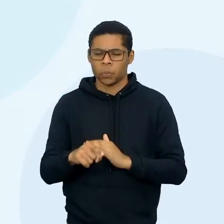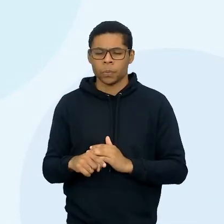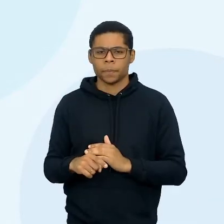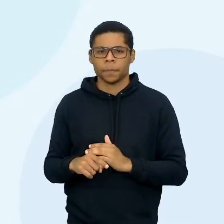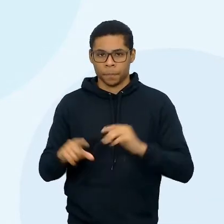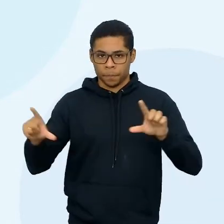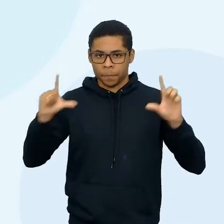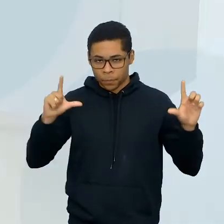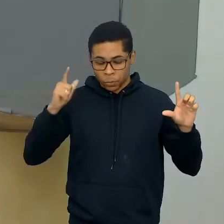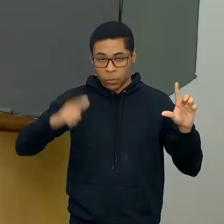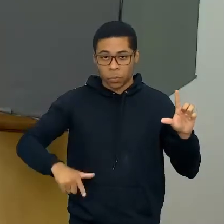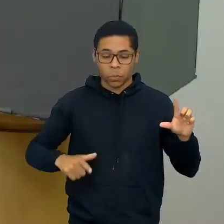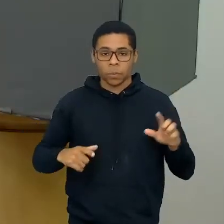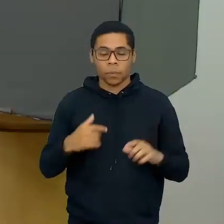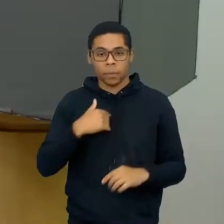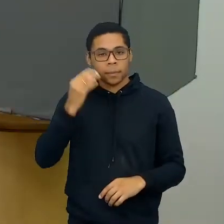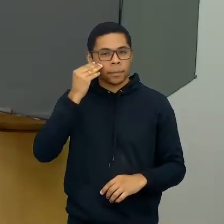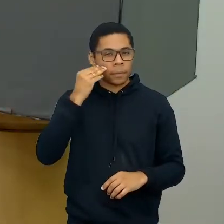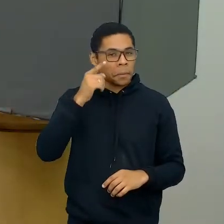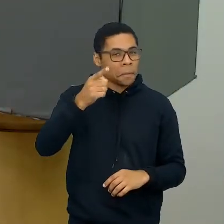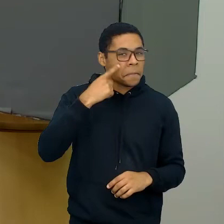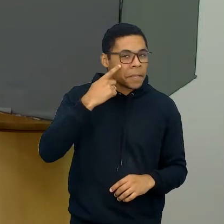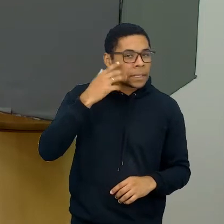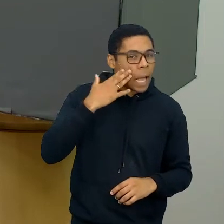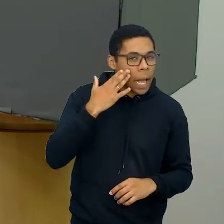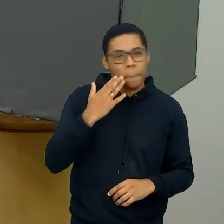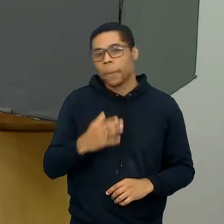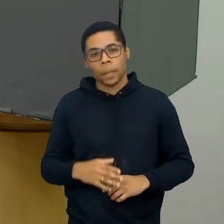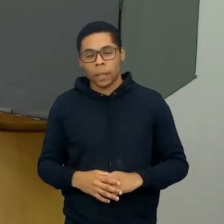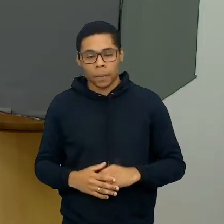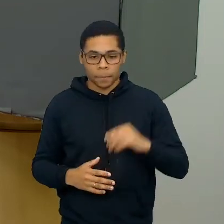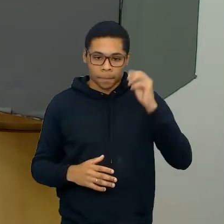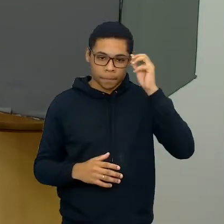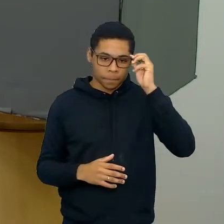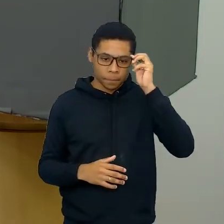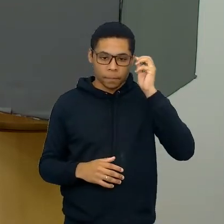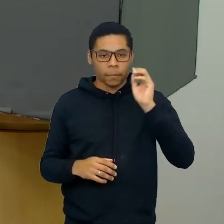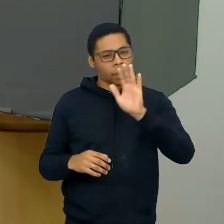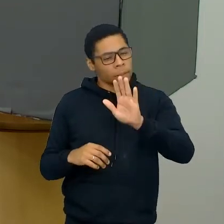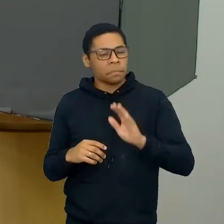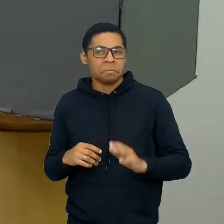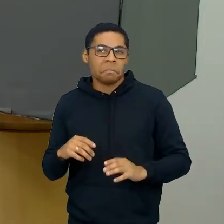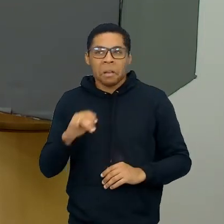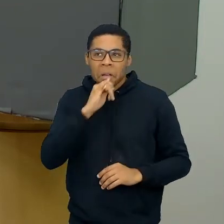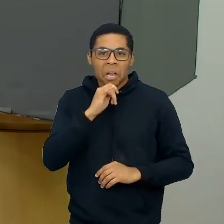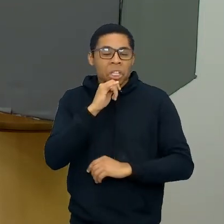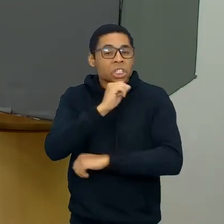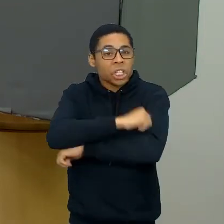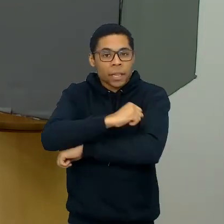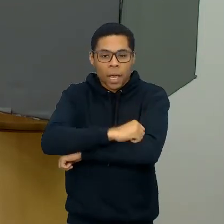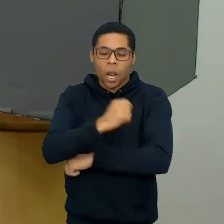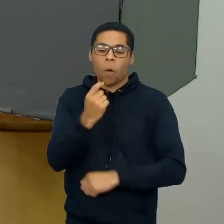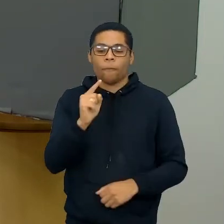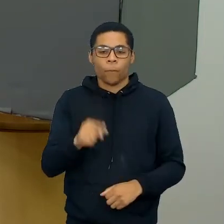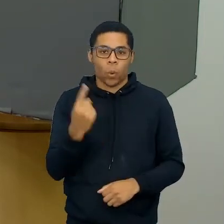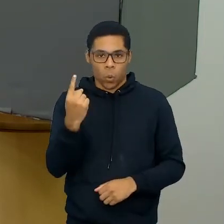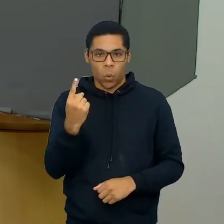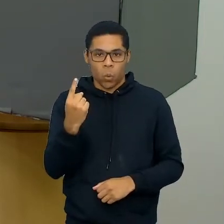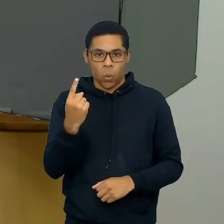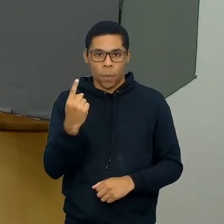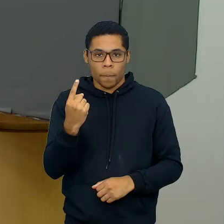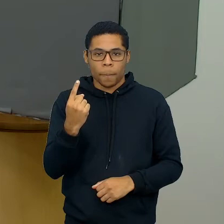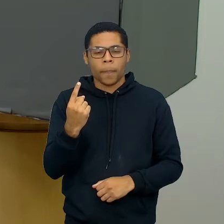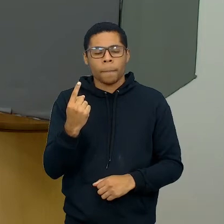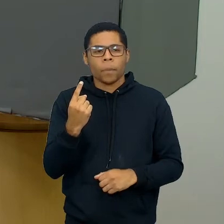volta aqui um minutinho para mim, vou testar o seu conhecimento agora. Se eu deixasse uma janela de 1,1 por